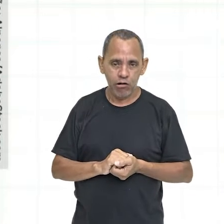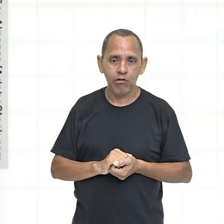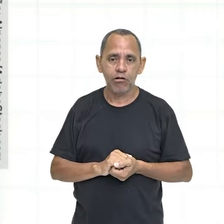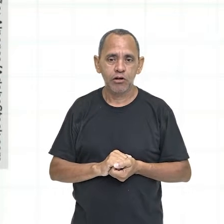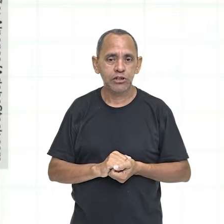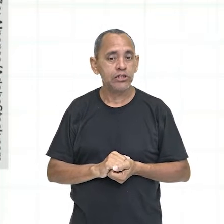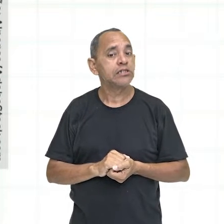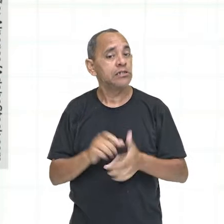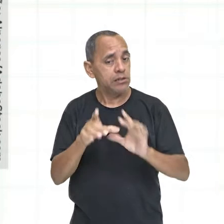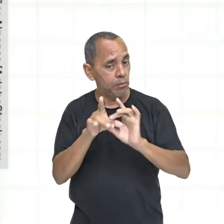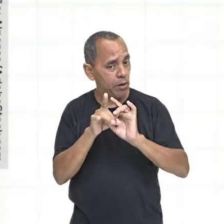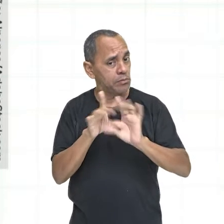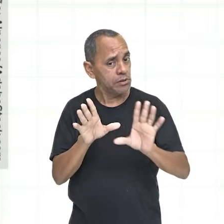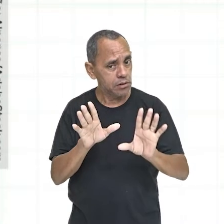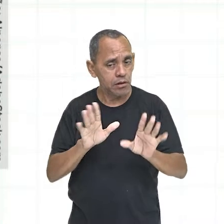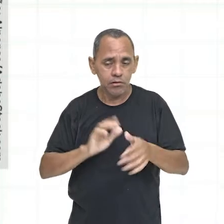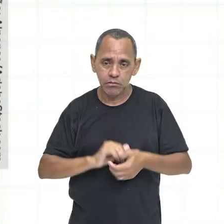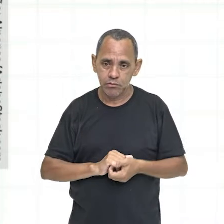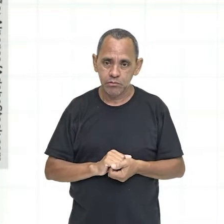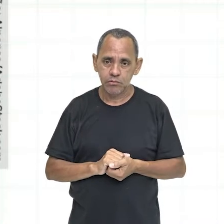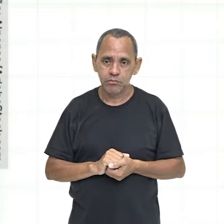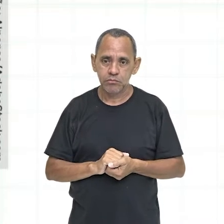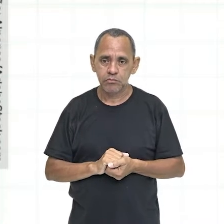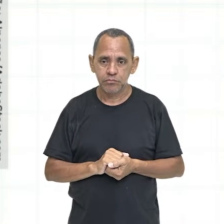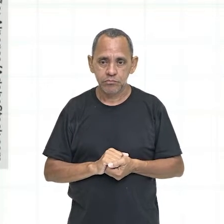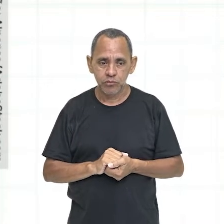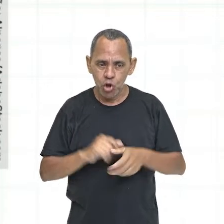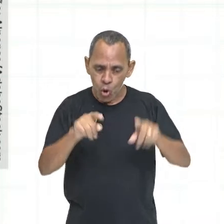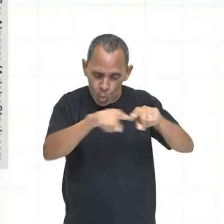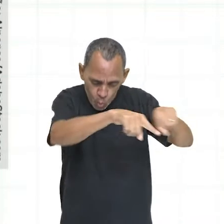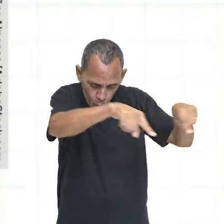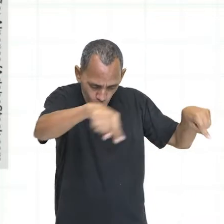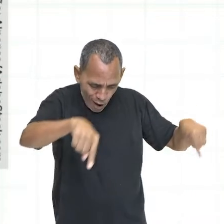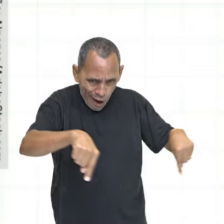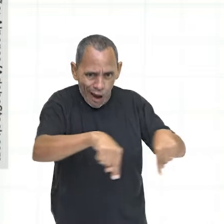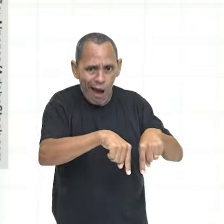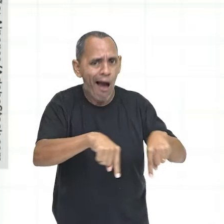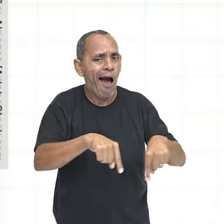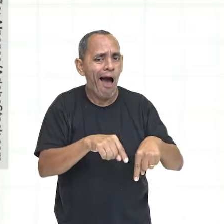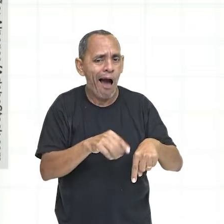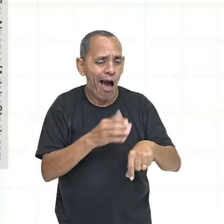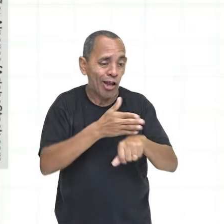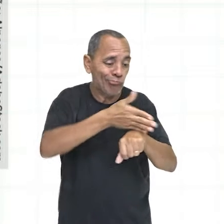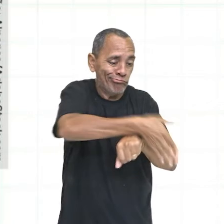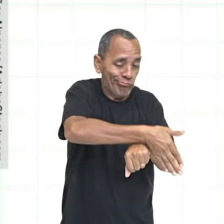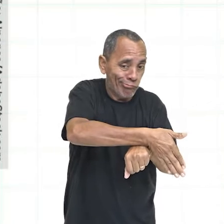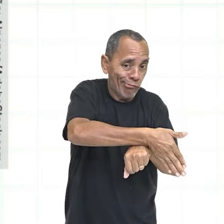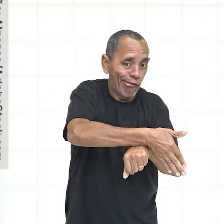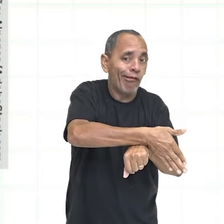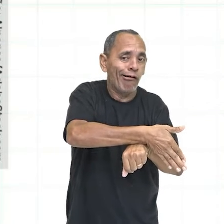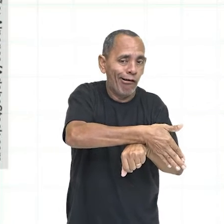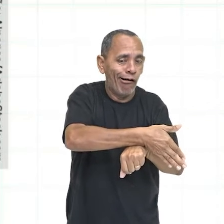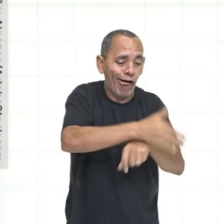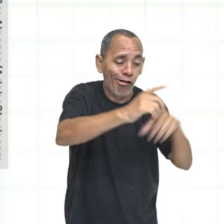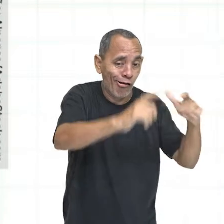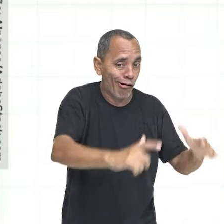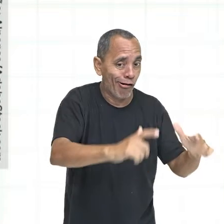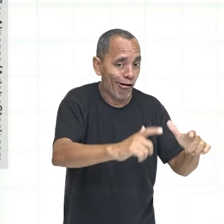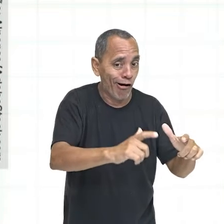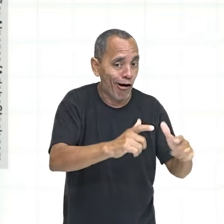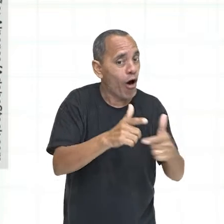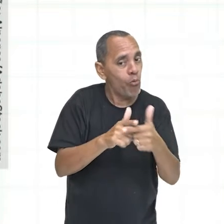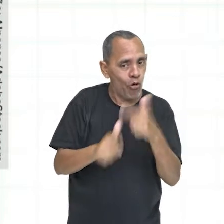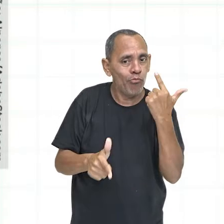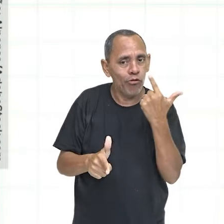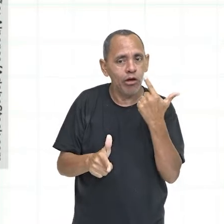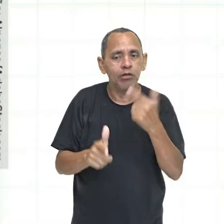devemos entrar, né? Entrar numa área restrita sem a devida ou a apropriada autorização. Olha só,